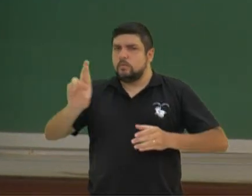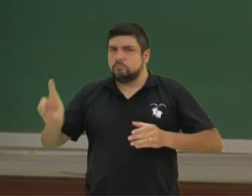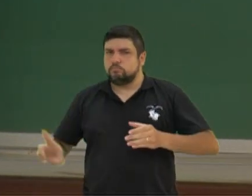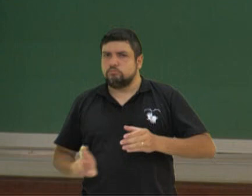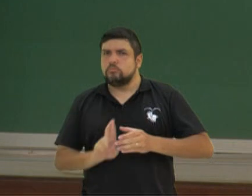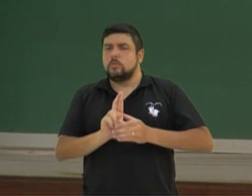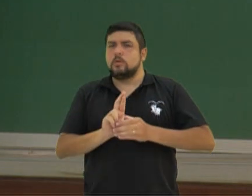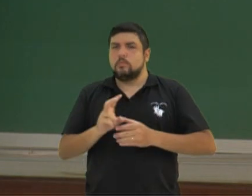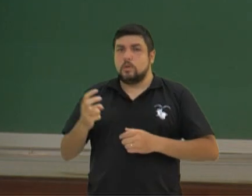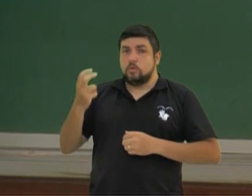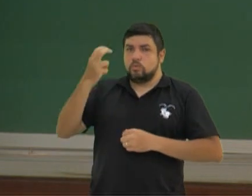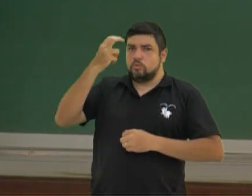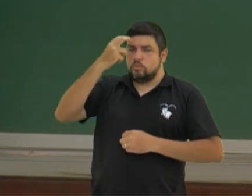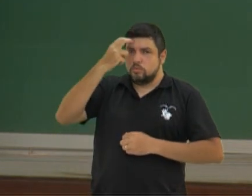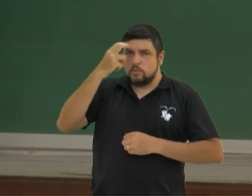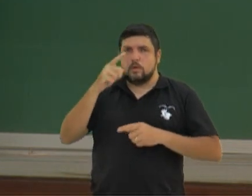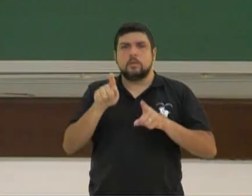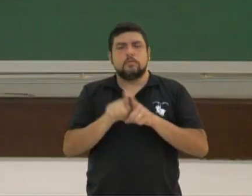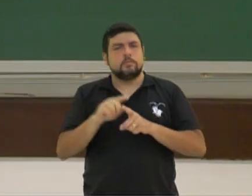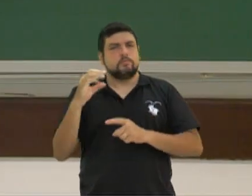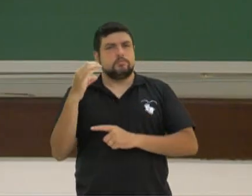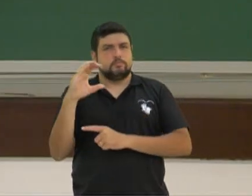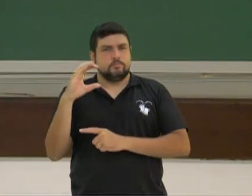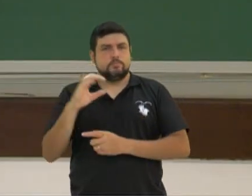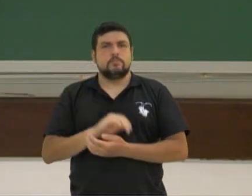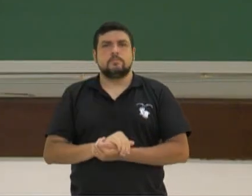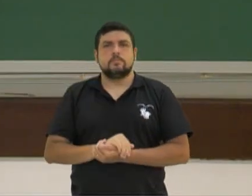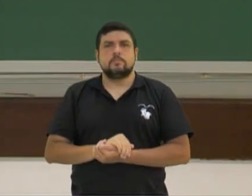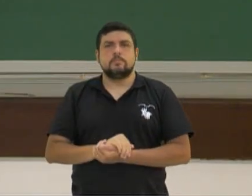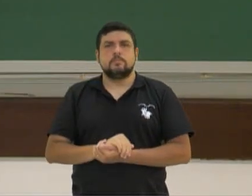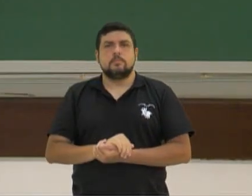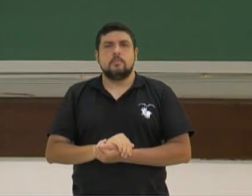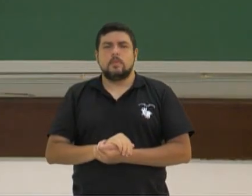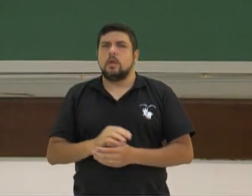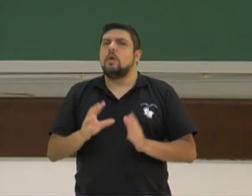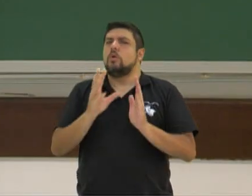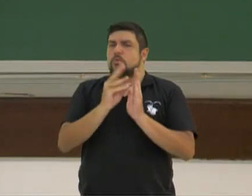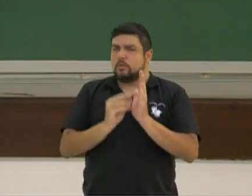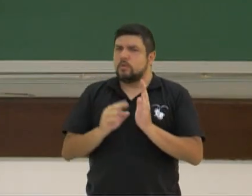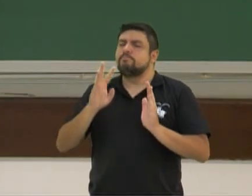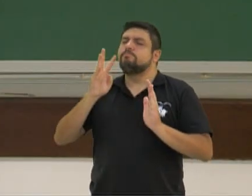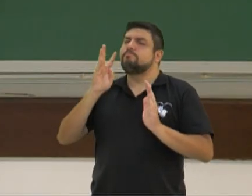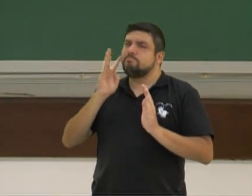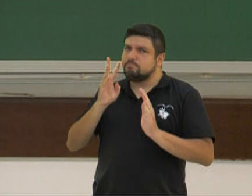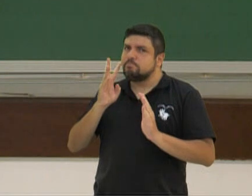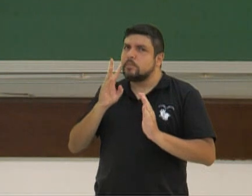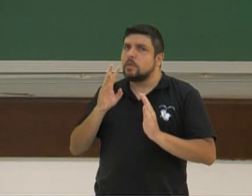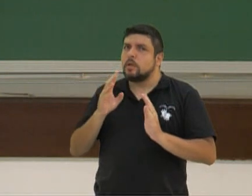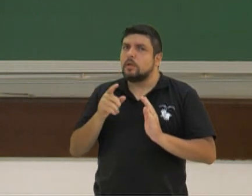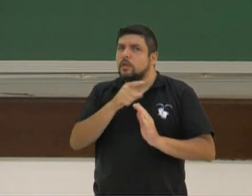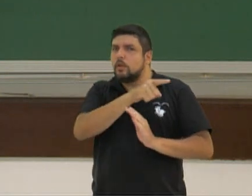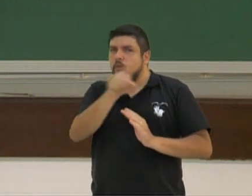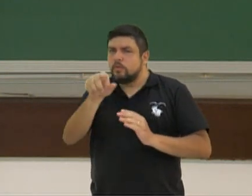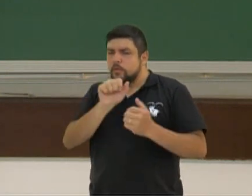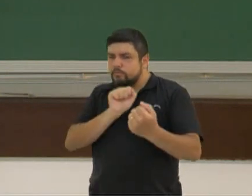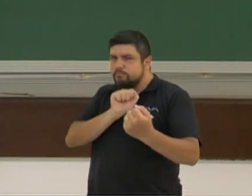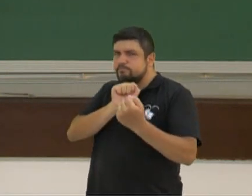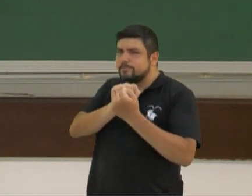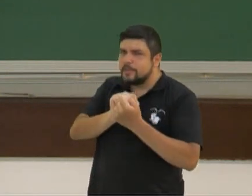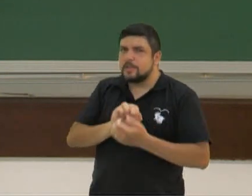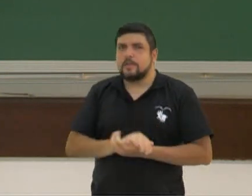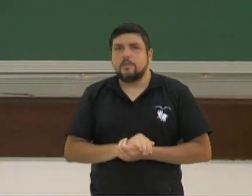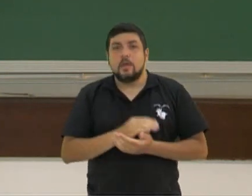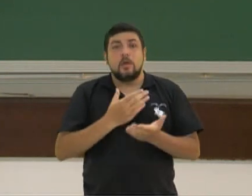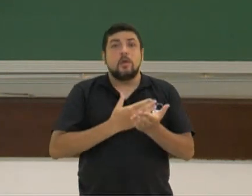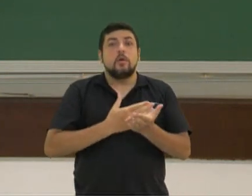renascimento cultural e científico. É um conteúdo super legal e eu quero que vocês venham aqui com a gente. Antes da gente